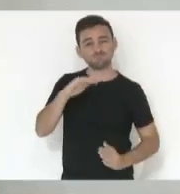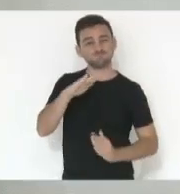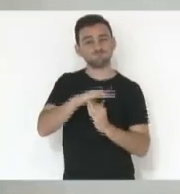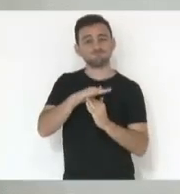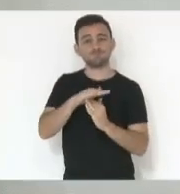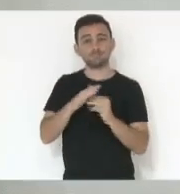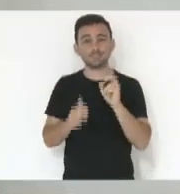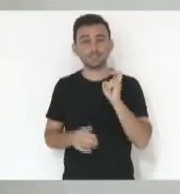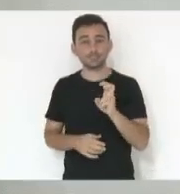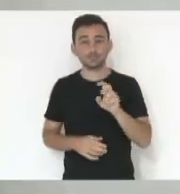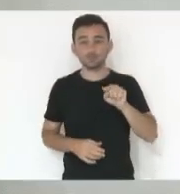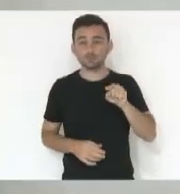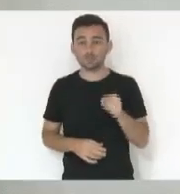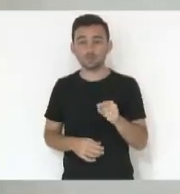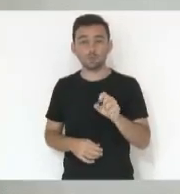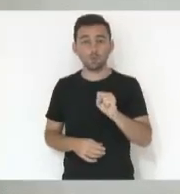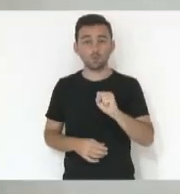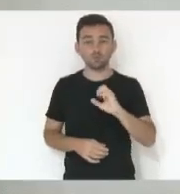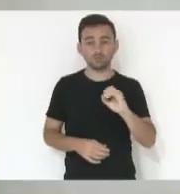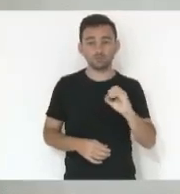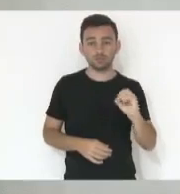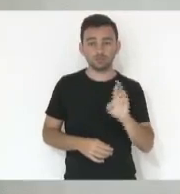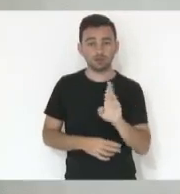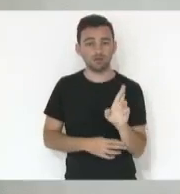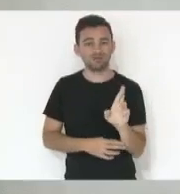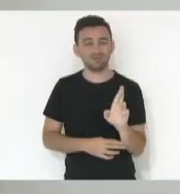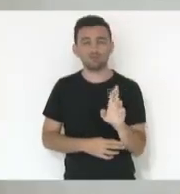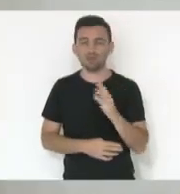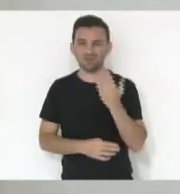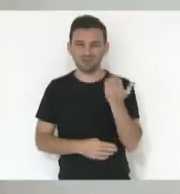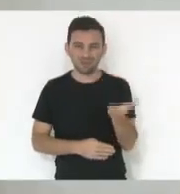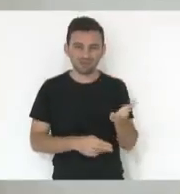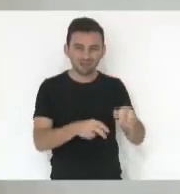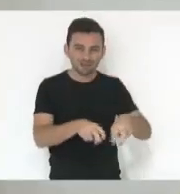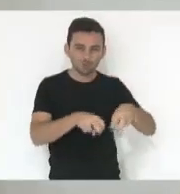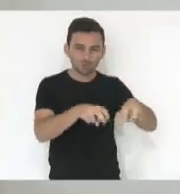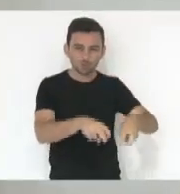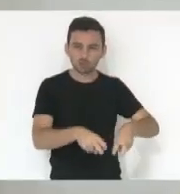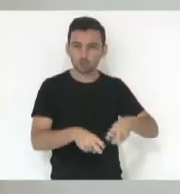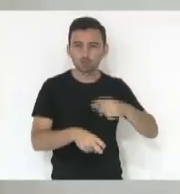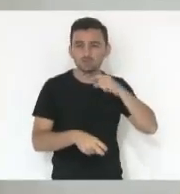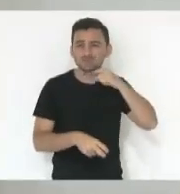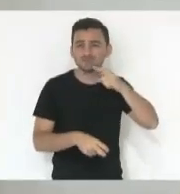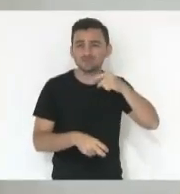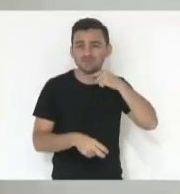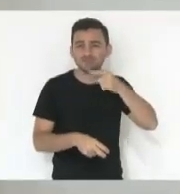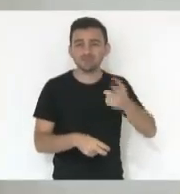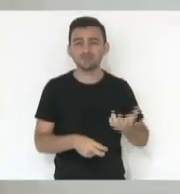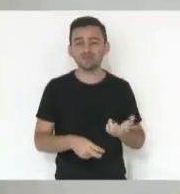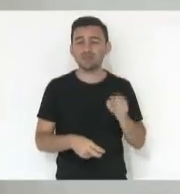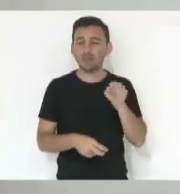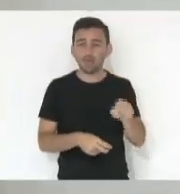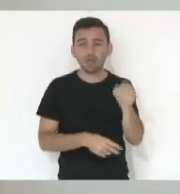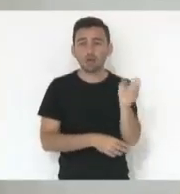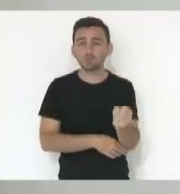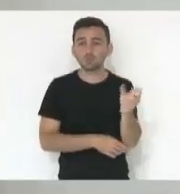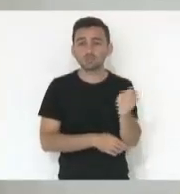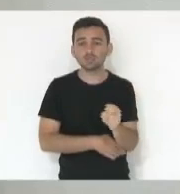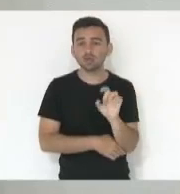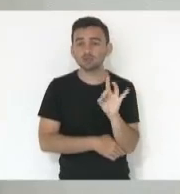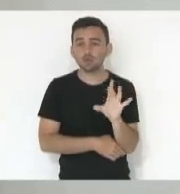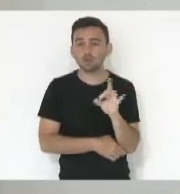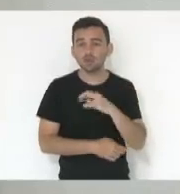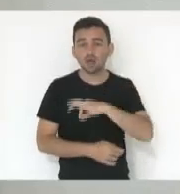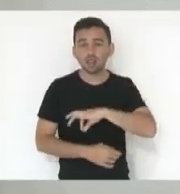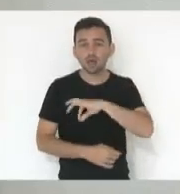que é R$ 5.800. Agora, o agricultor não tem essa oportunidade, ele só se aposenta com apenas